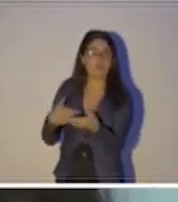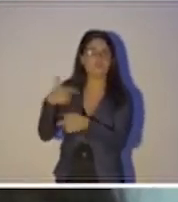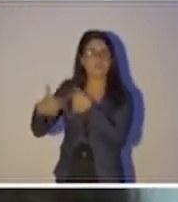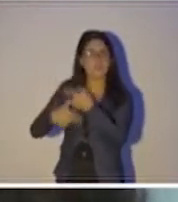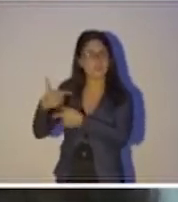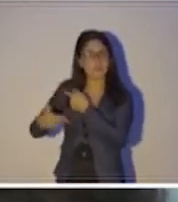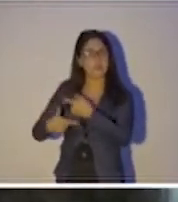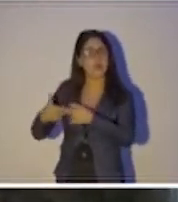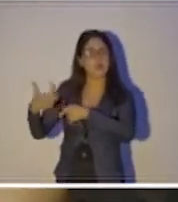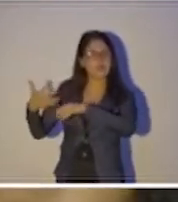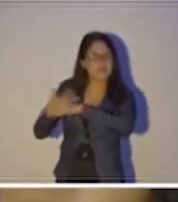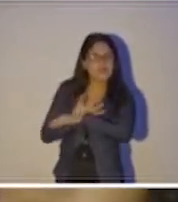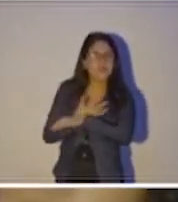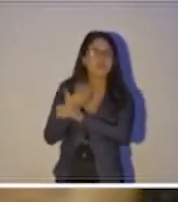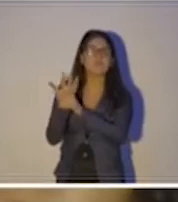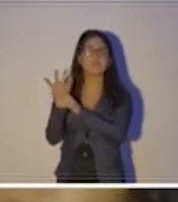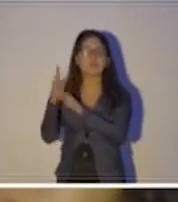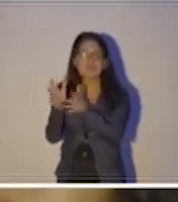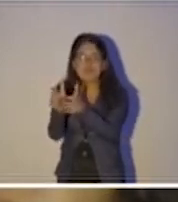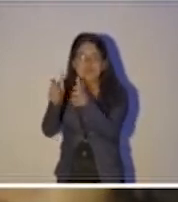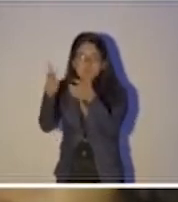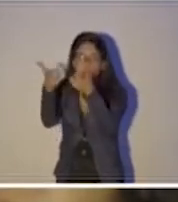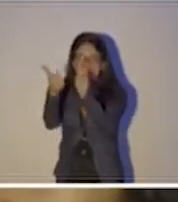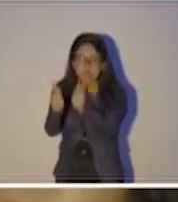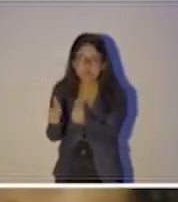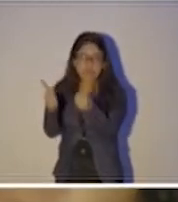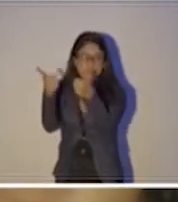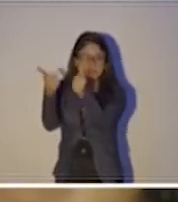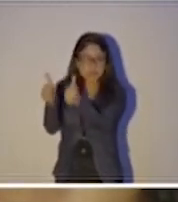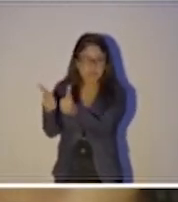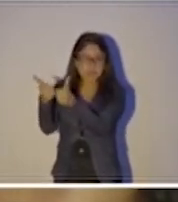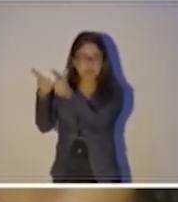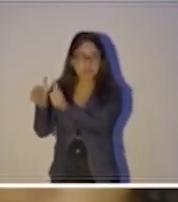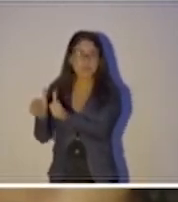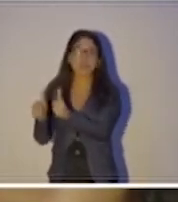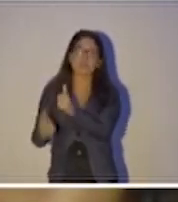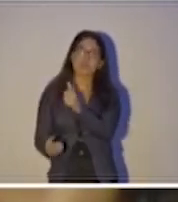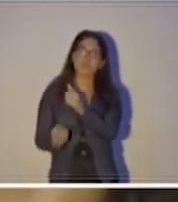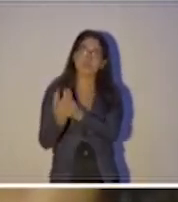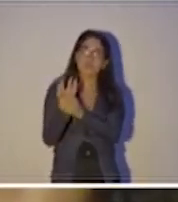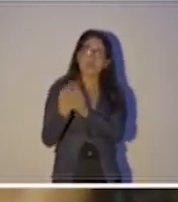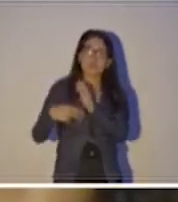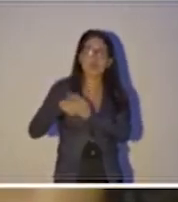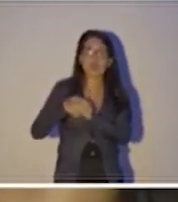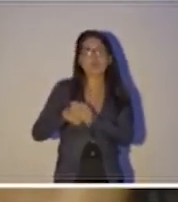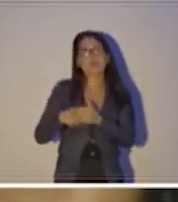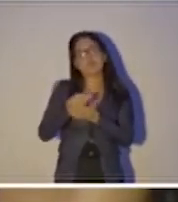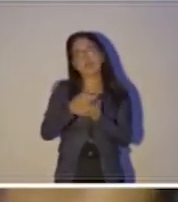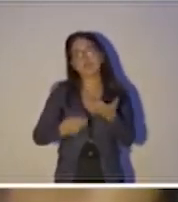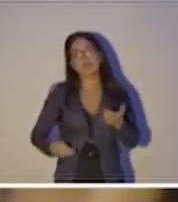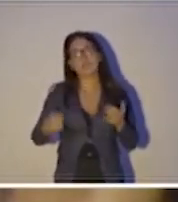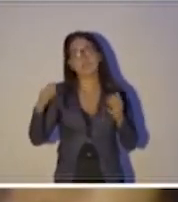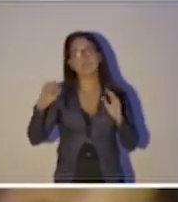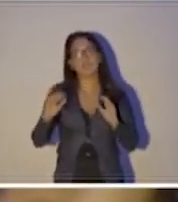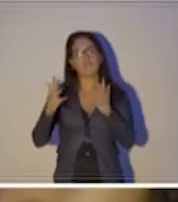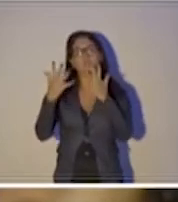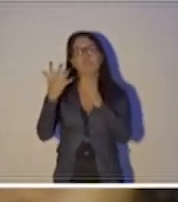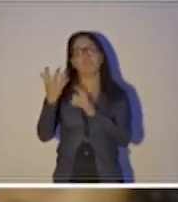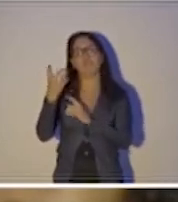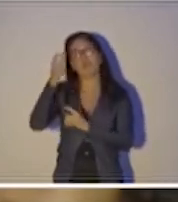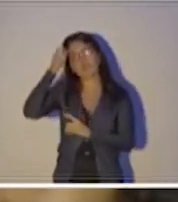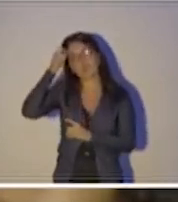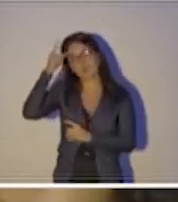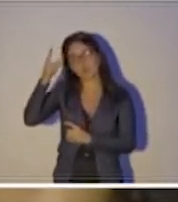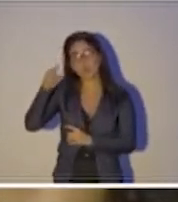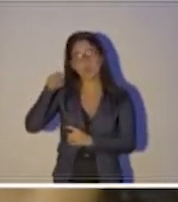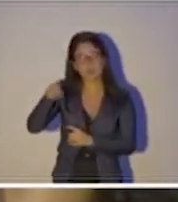duro dos artesãos do barro, o trabalho duro da gente que faz a crônica do povo caruaruense. Vivo o Alto do Moura, lar das